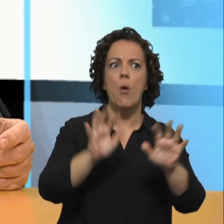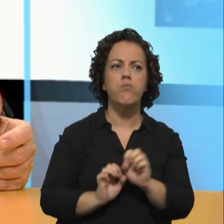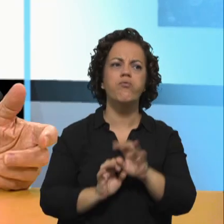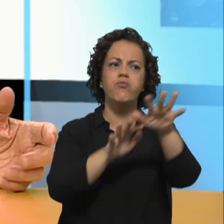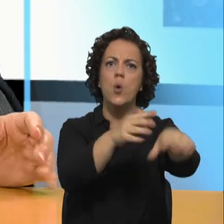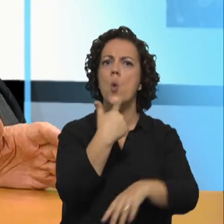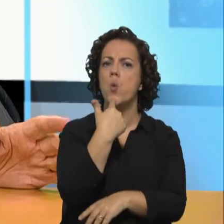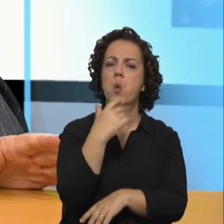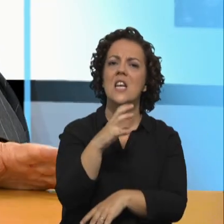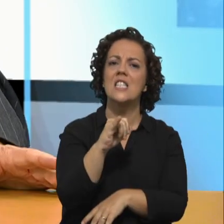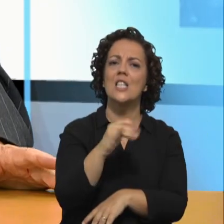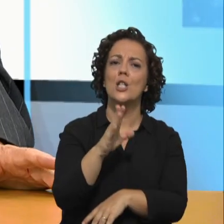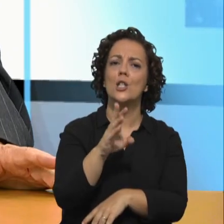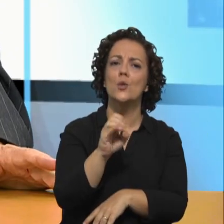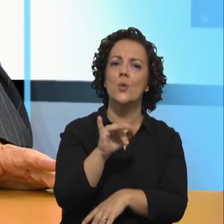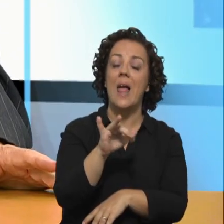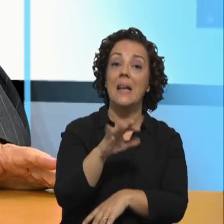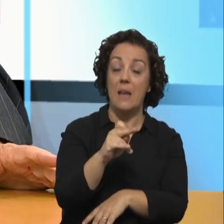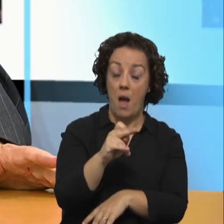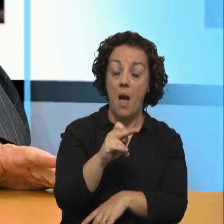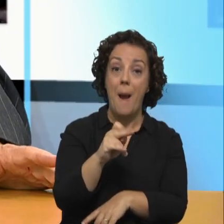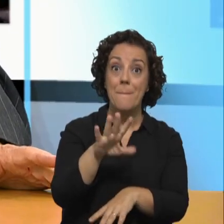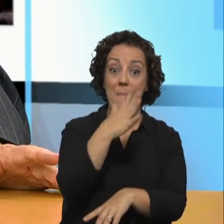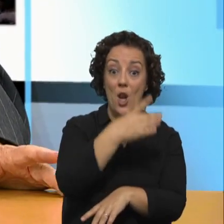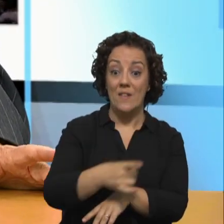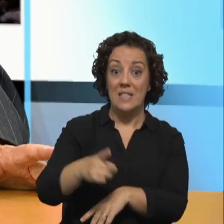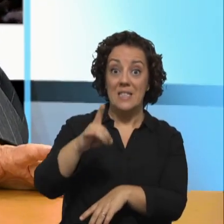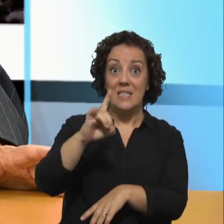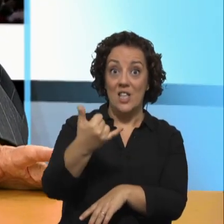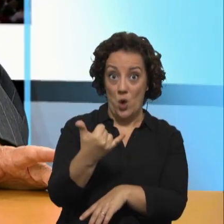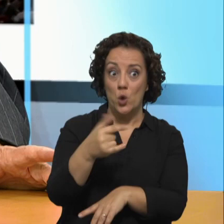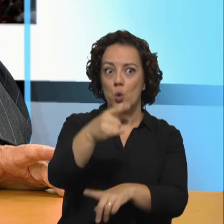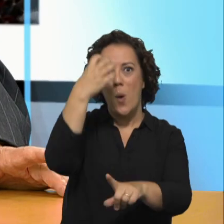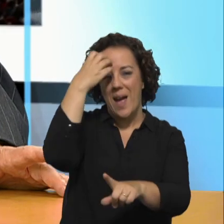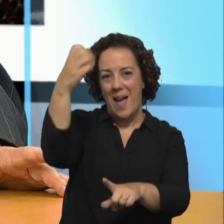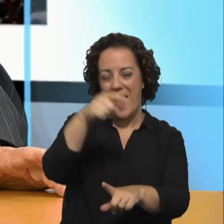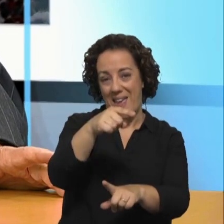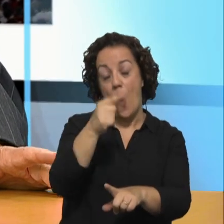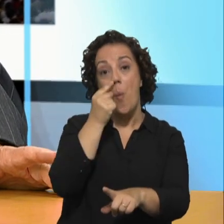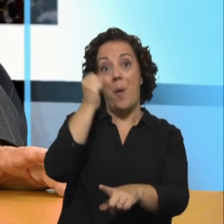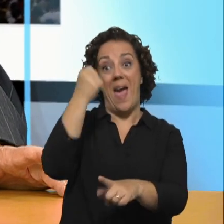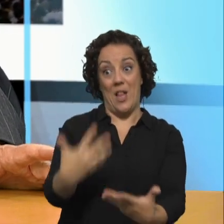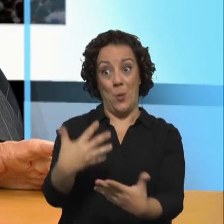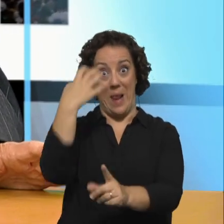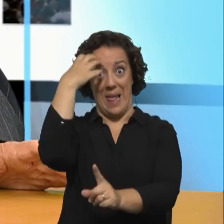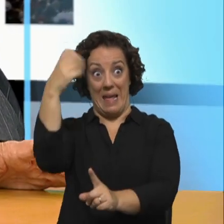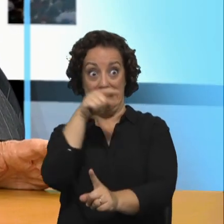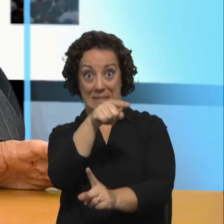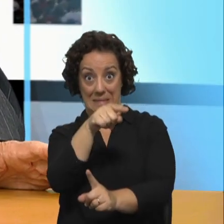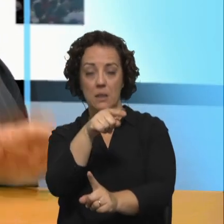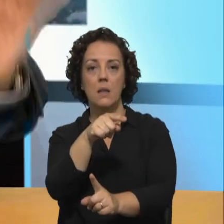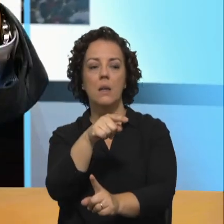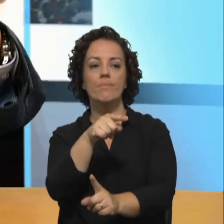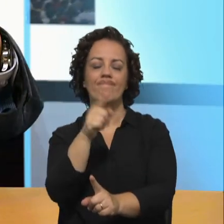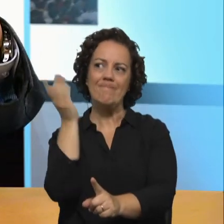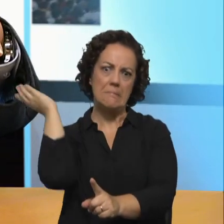que em 1972, o próprio rei Hussein da Jordânia, o pai do atual rei, se viu forçado